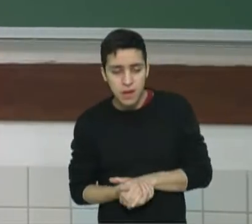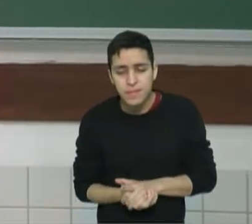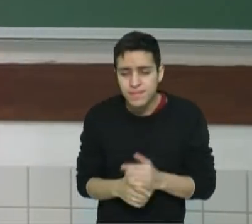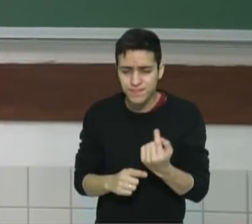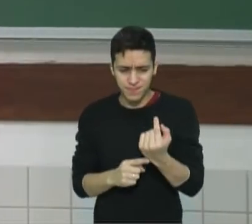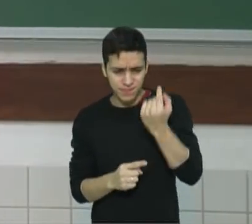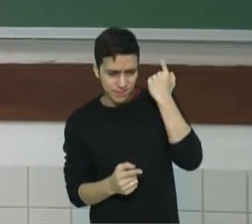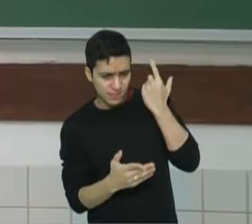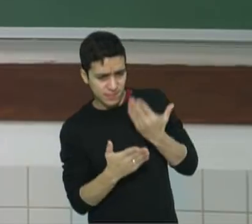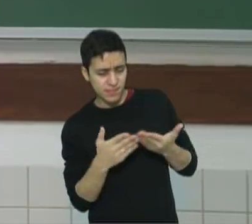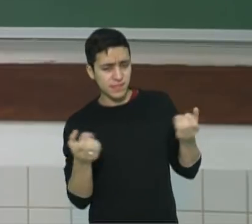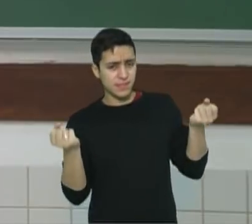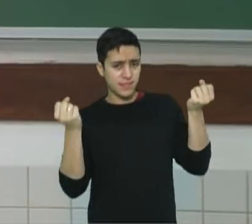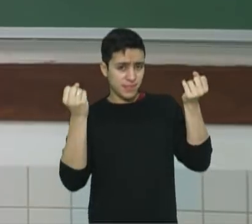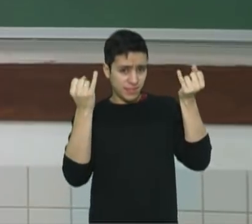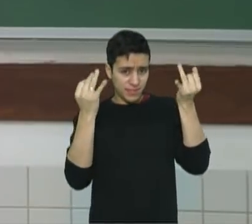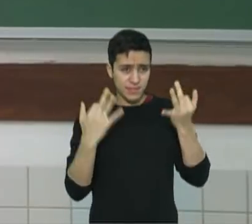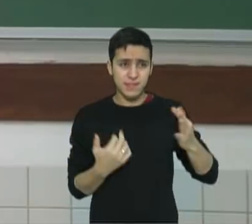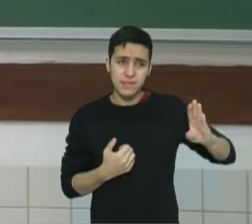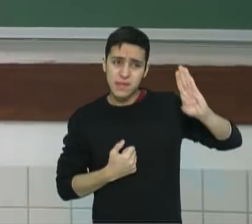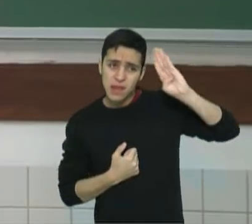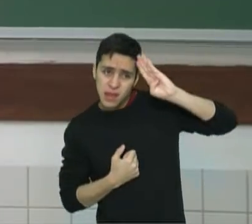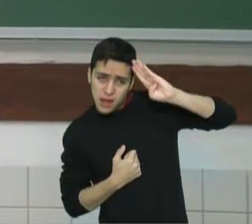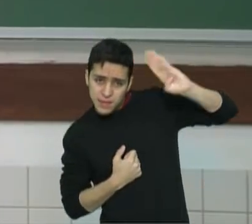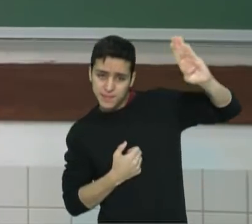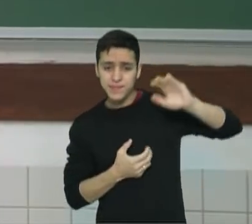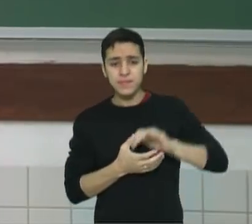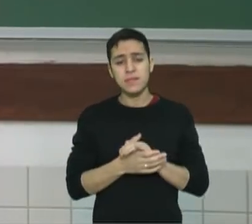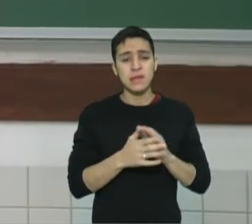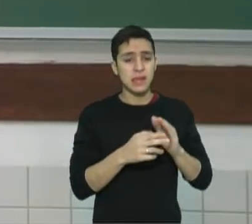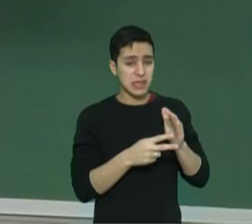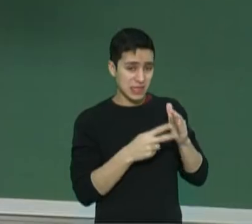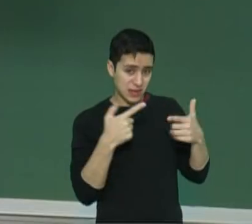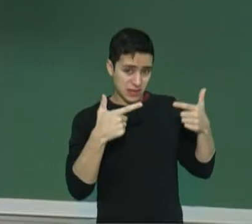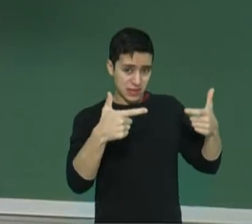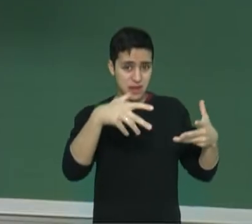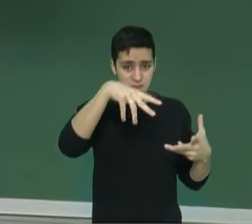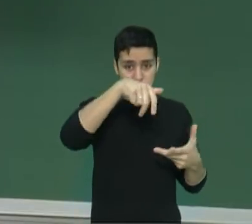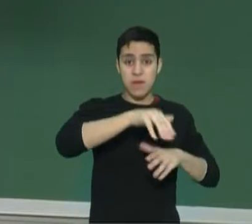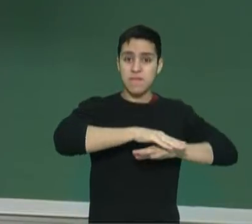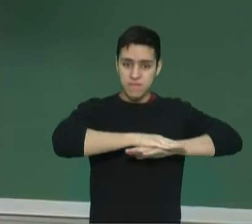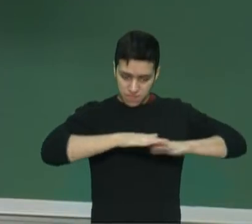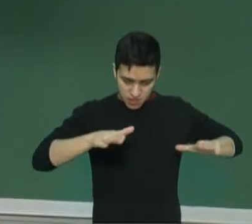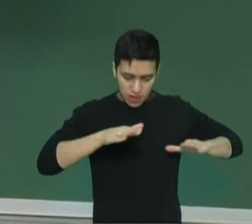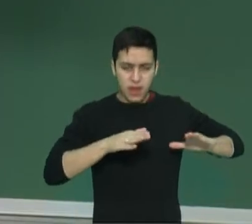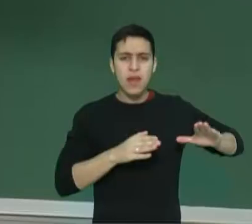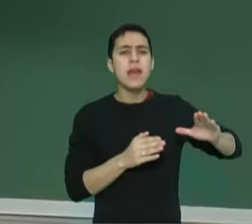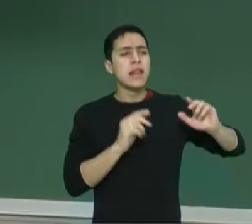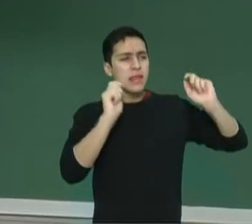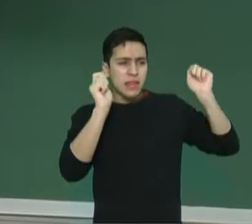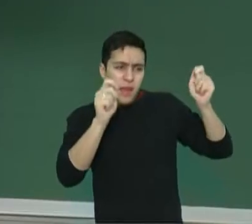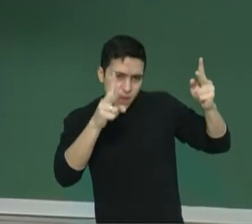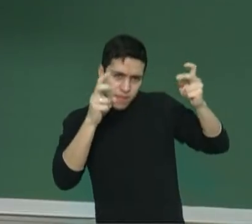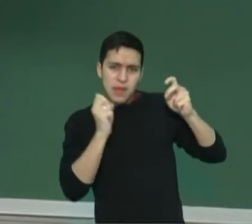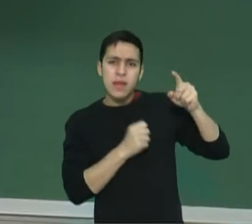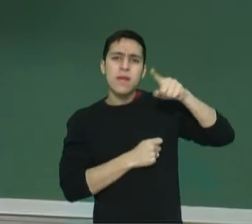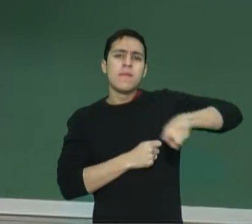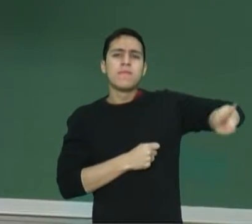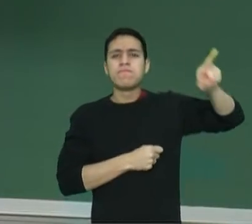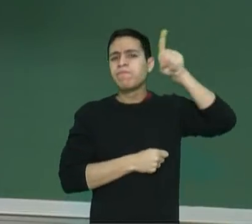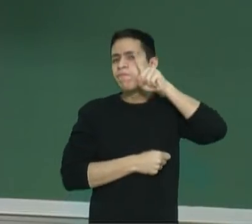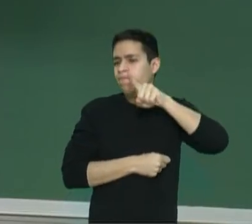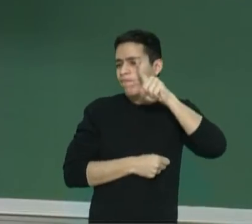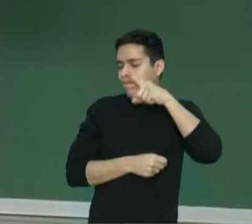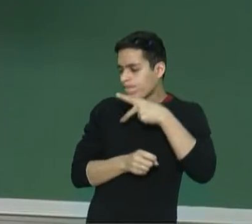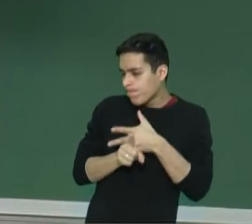aulas anteriores, que principalmente pós Segunda Guerra Mundial fica muito visível o domínio norte-americano, um domínio que não